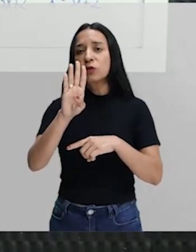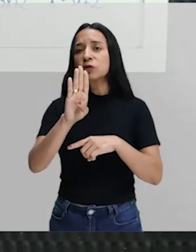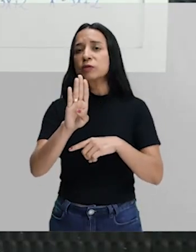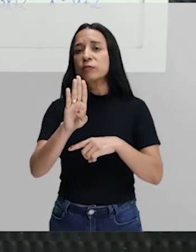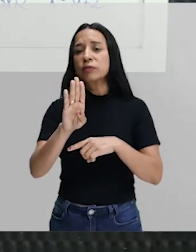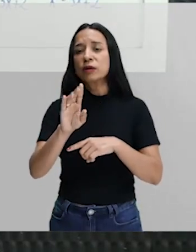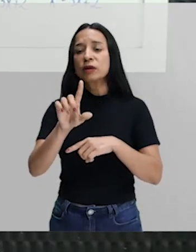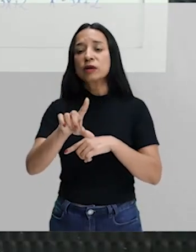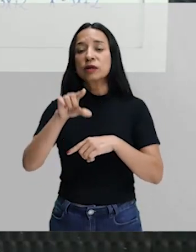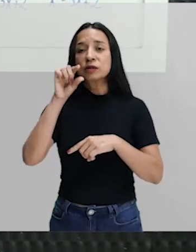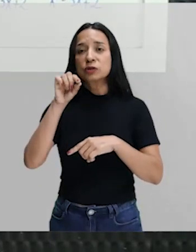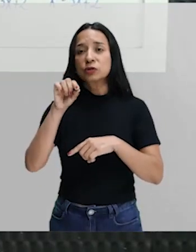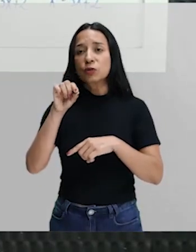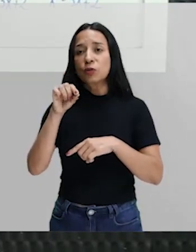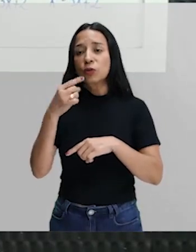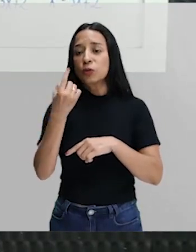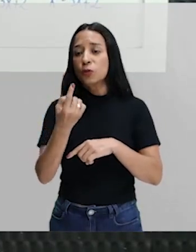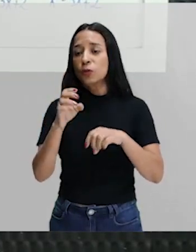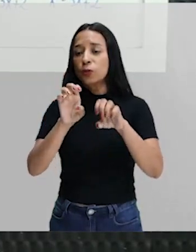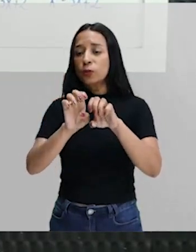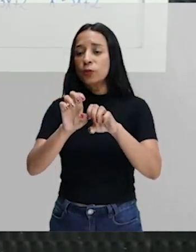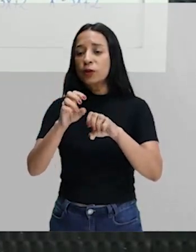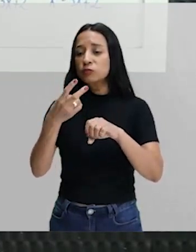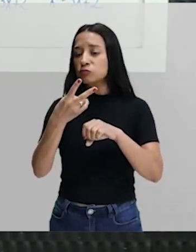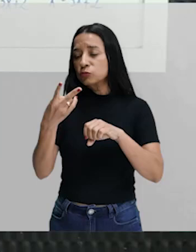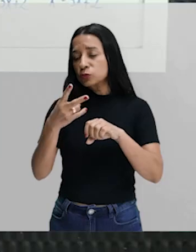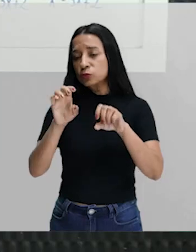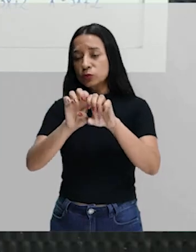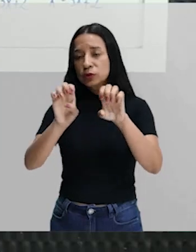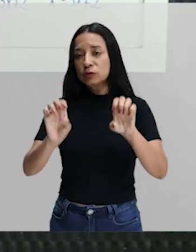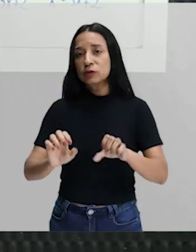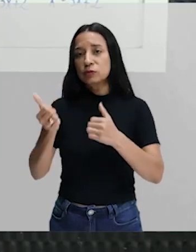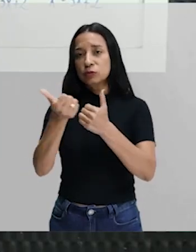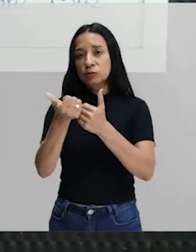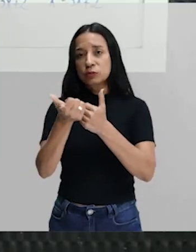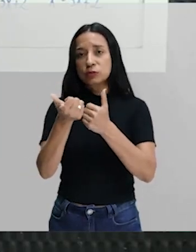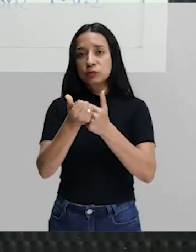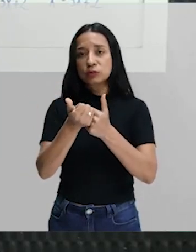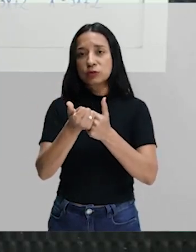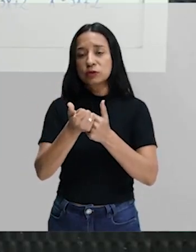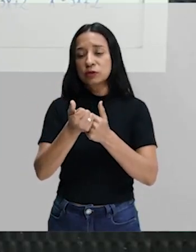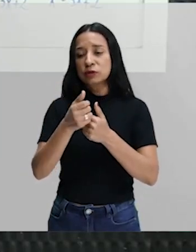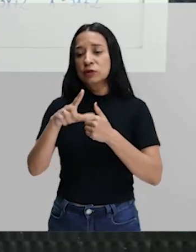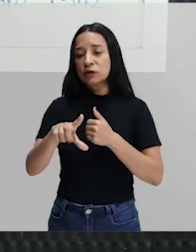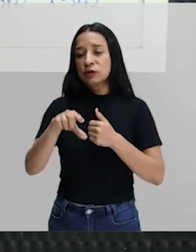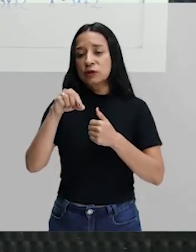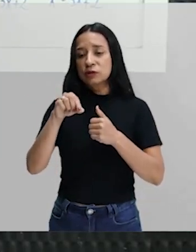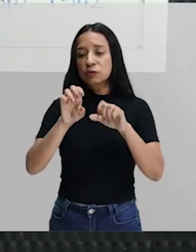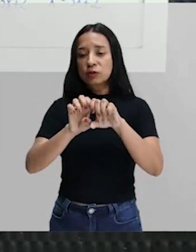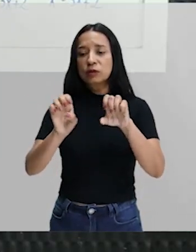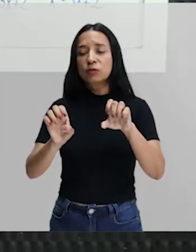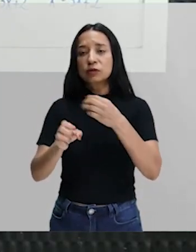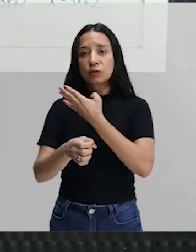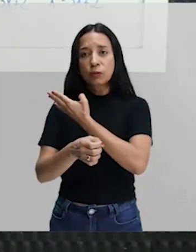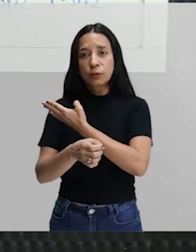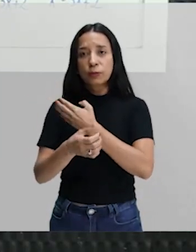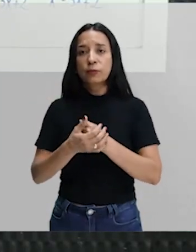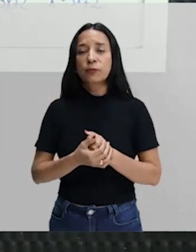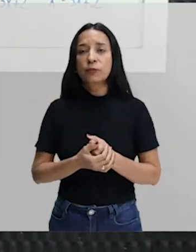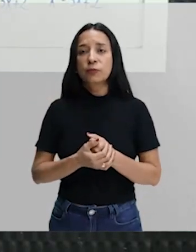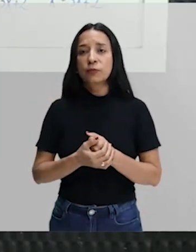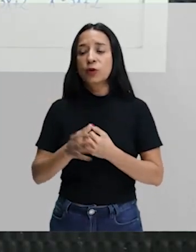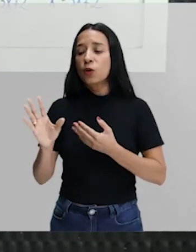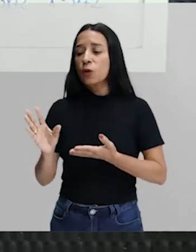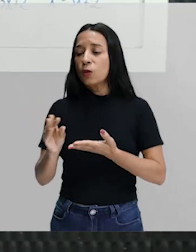você escolhe uma das duas equações e substitui, ó. Vou escolher essa equação aqui, ó. Vou tirar o